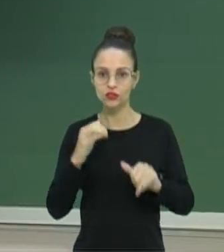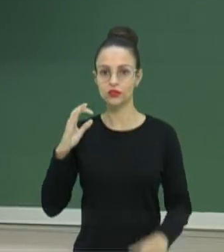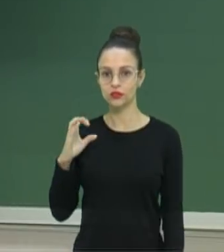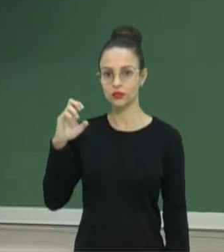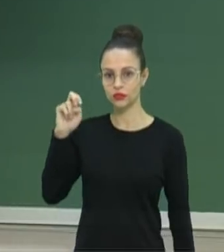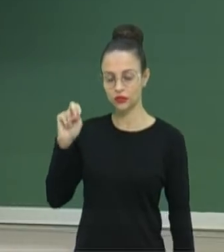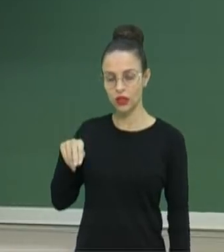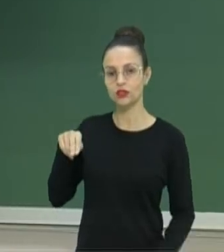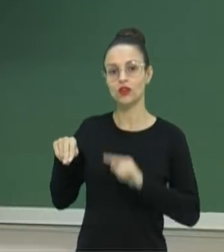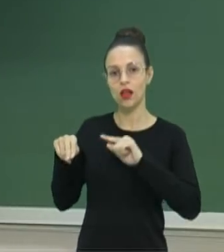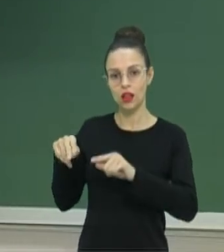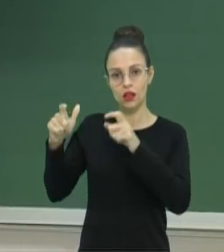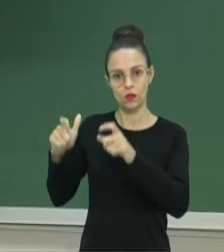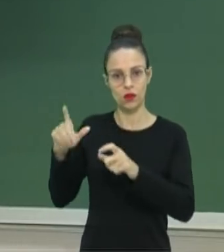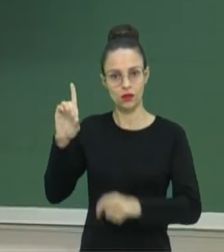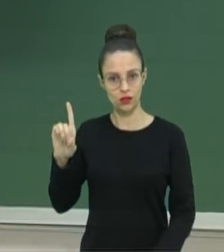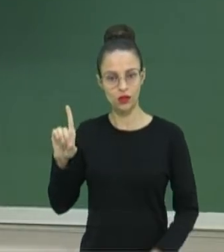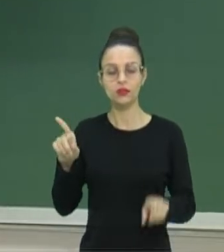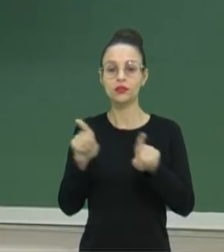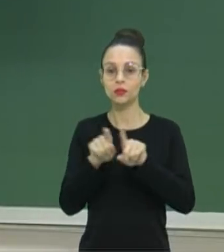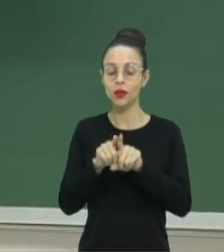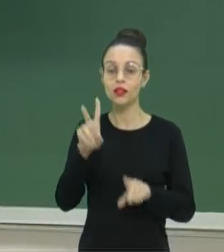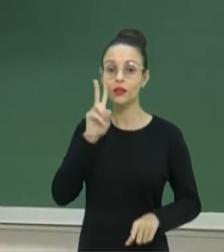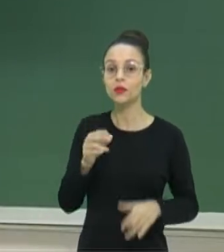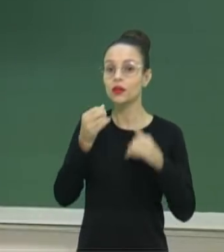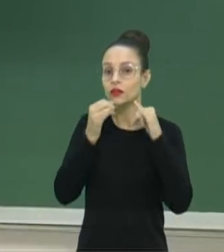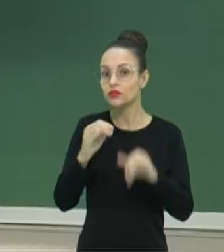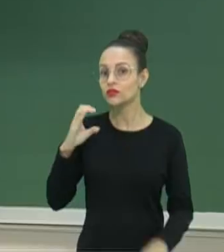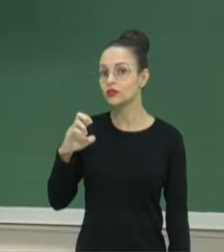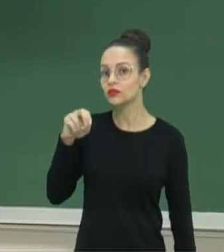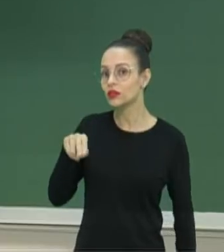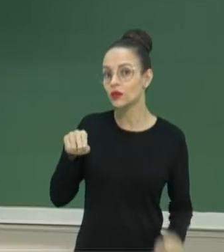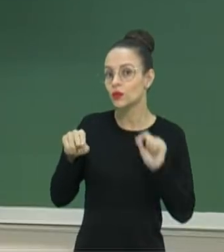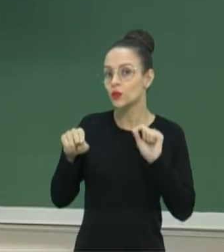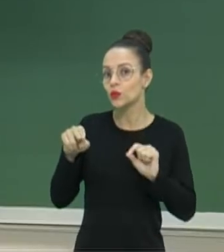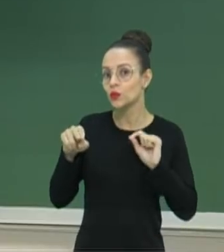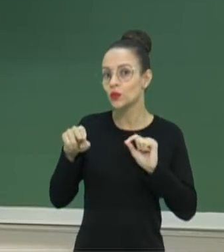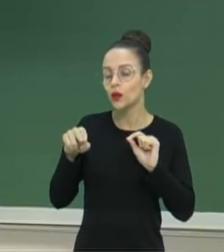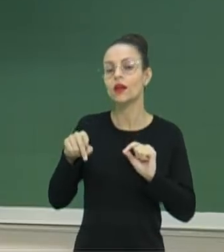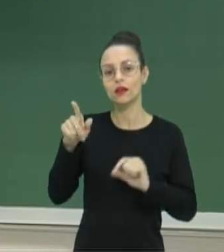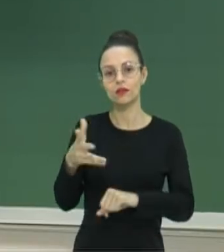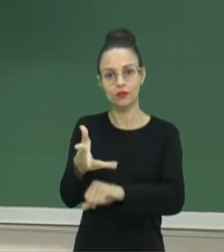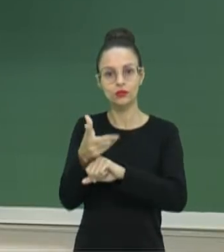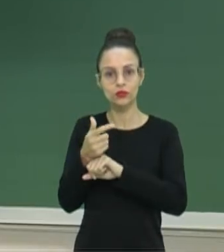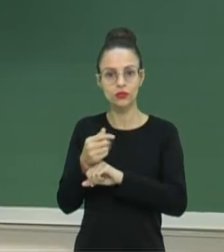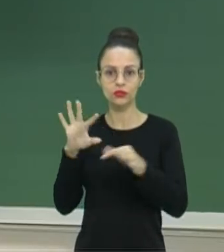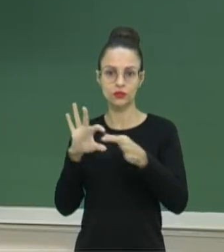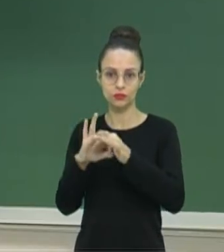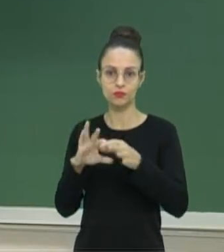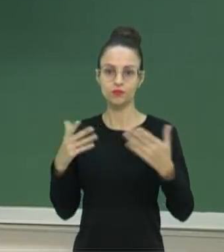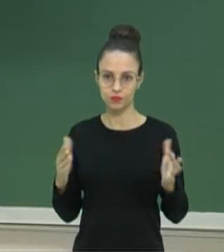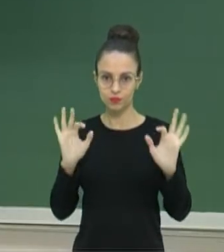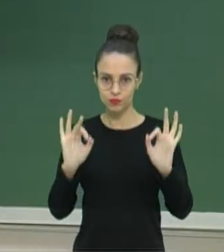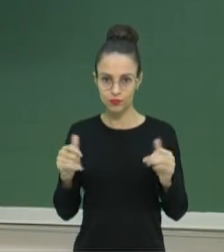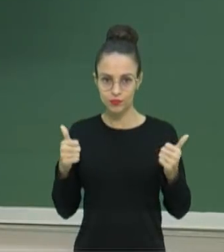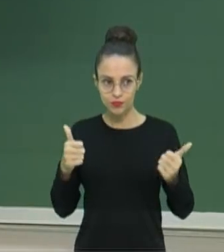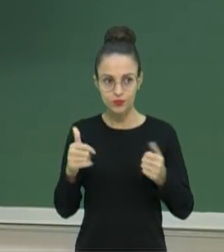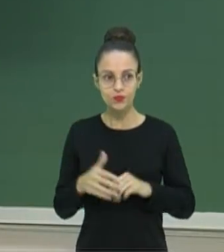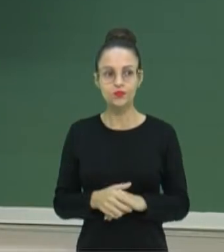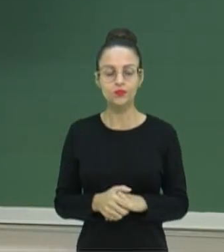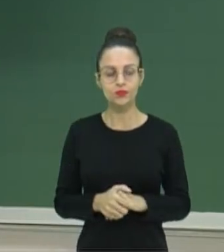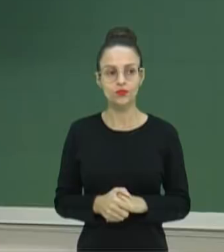cinética no ponto D. E lembre-se que energia cinética aqui que é velocidade. Beleza, meus queridos?